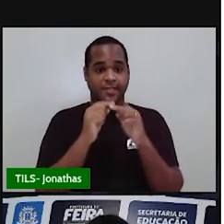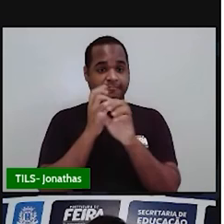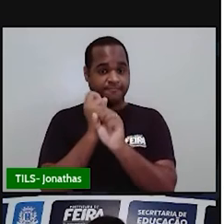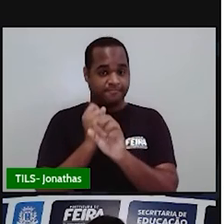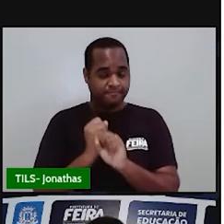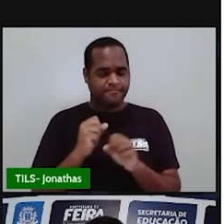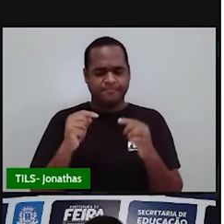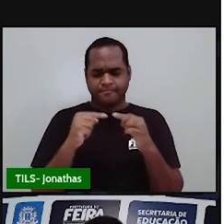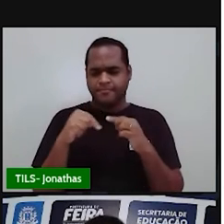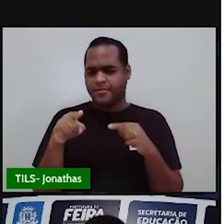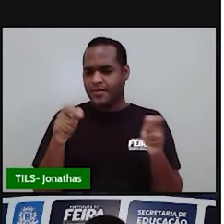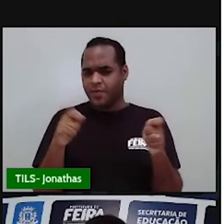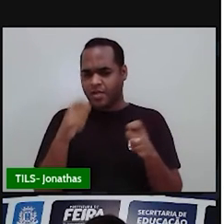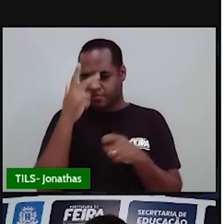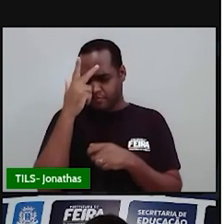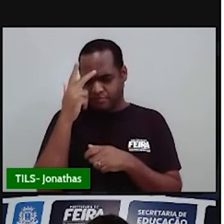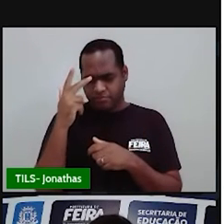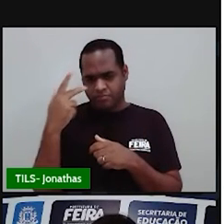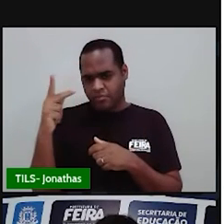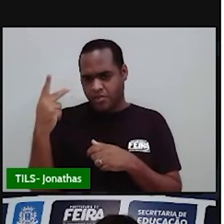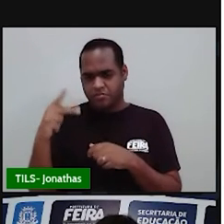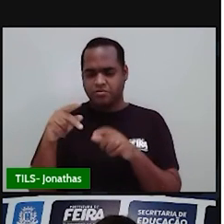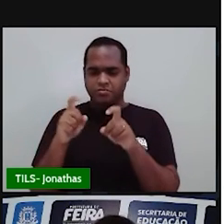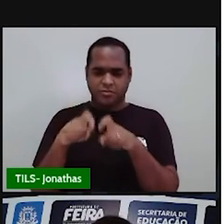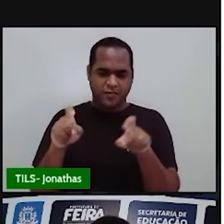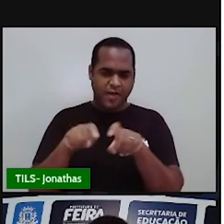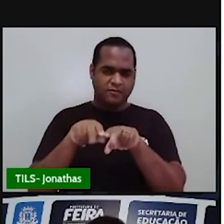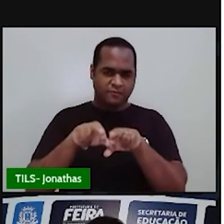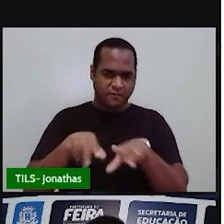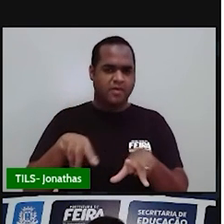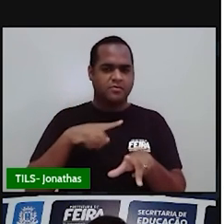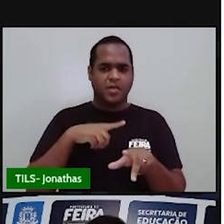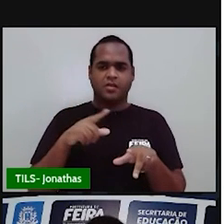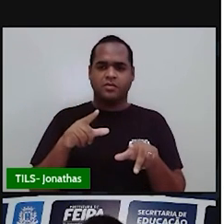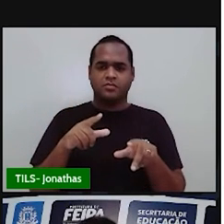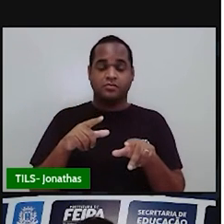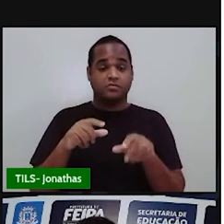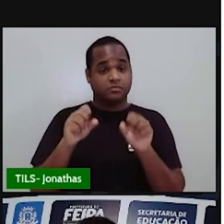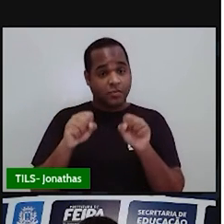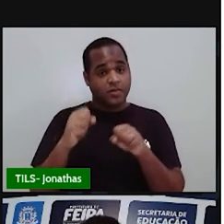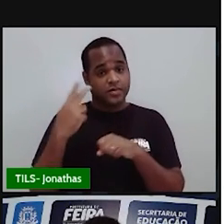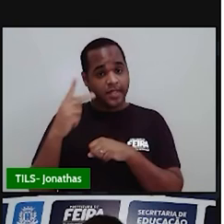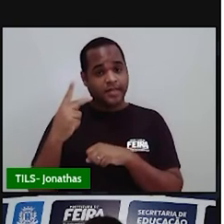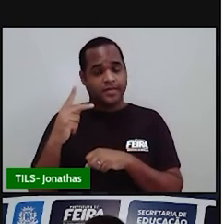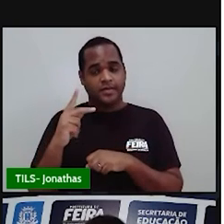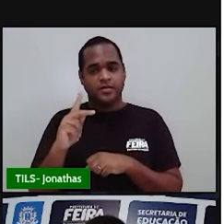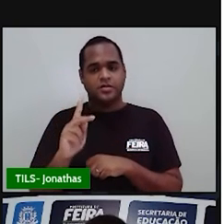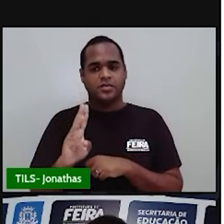ser feito para qualquer eletrodoméstico, desde que você saiba qual é a potência desse